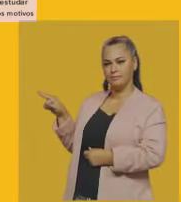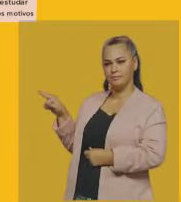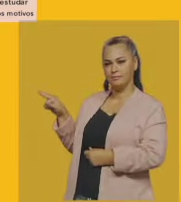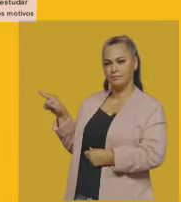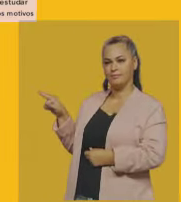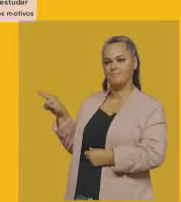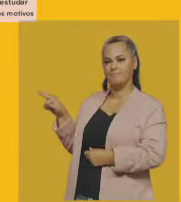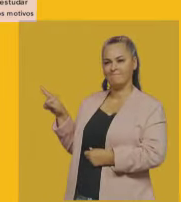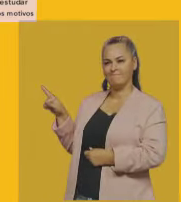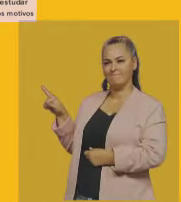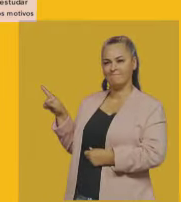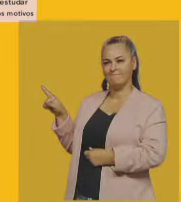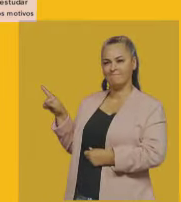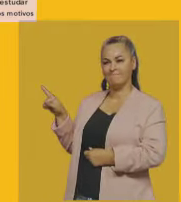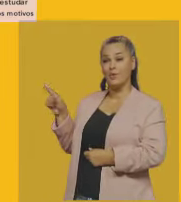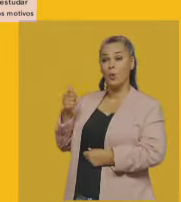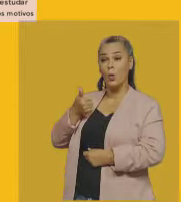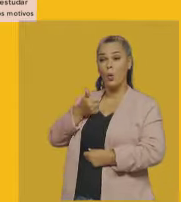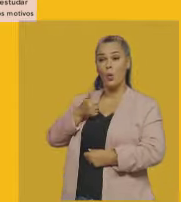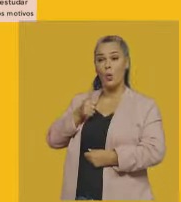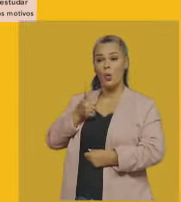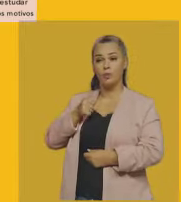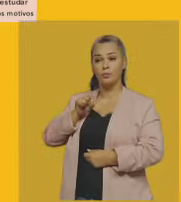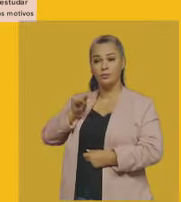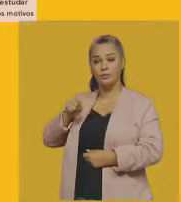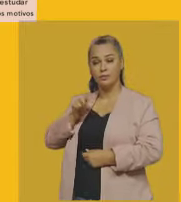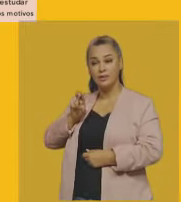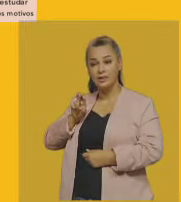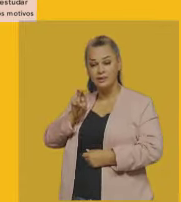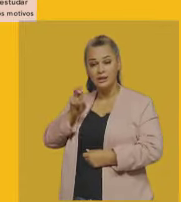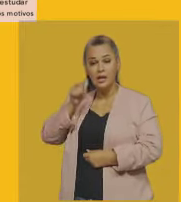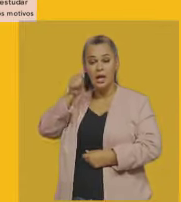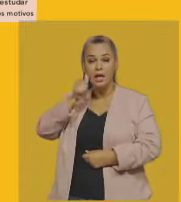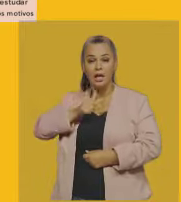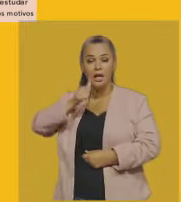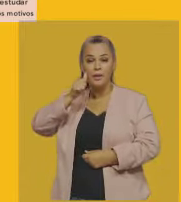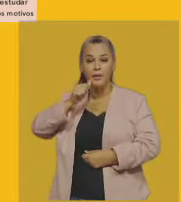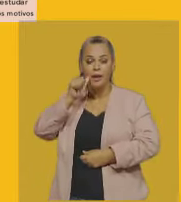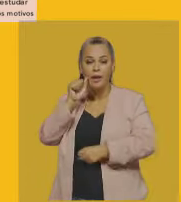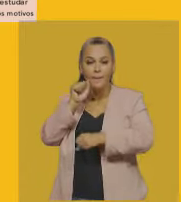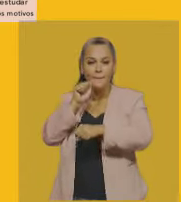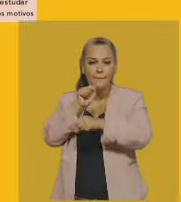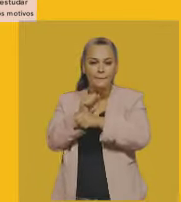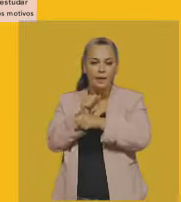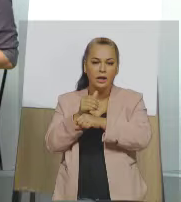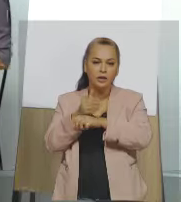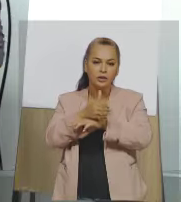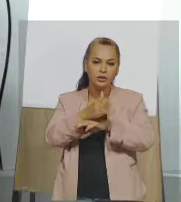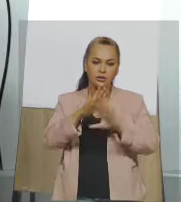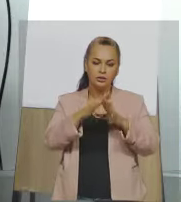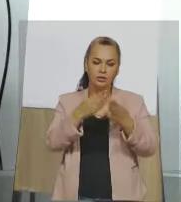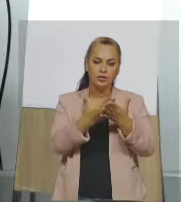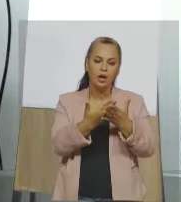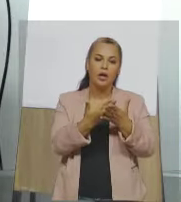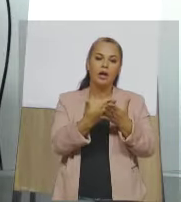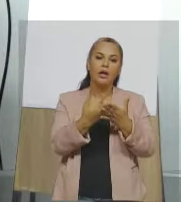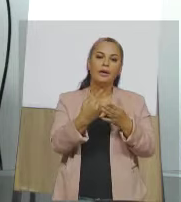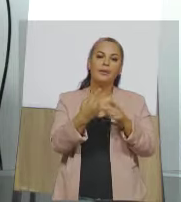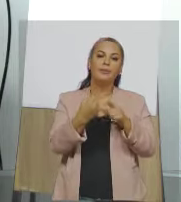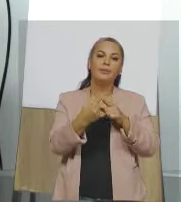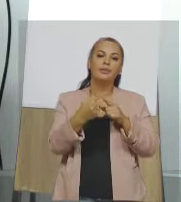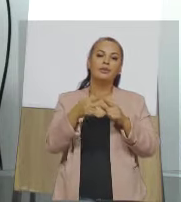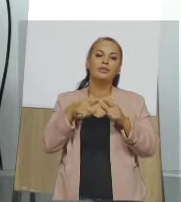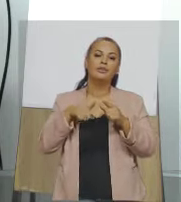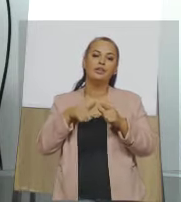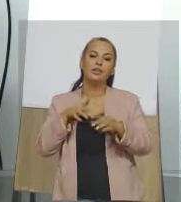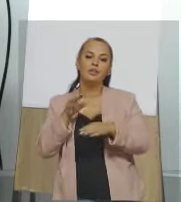11,5% das mulheres deixaram de estudar porque tinha afazeres domésticos para fazer. E a gente vai olhar no